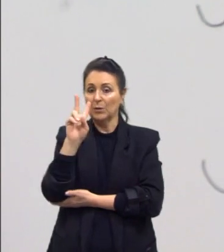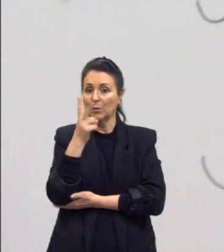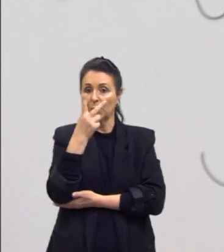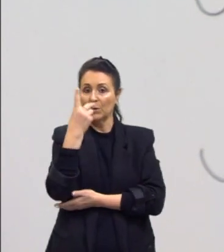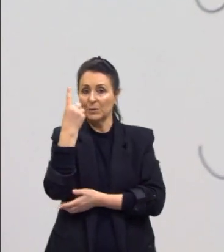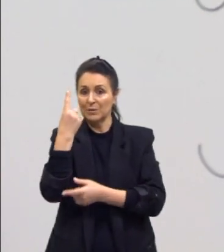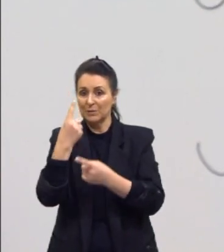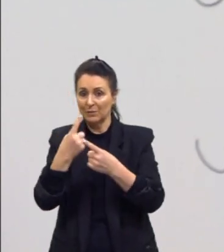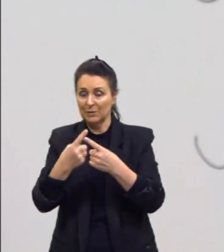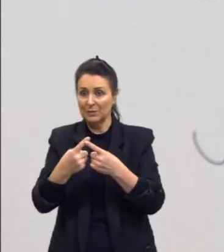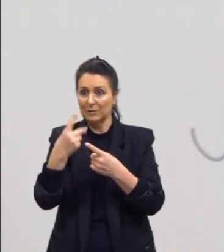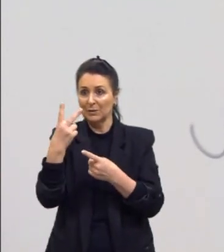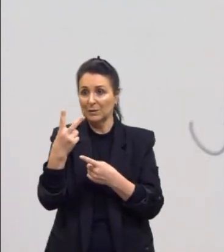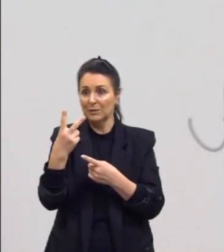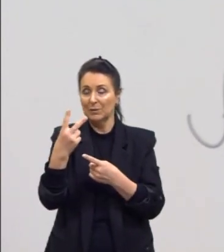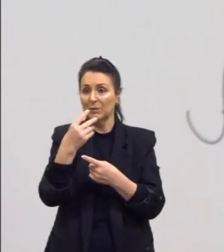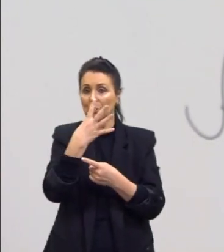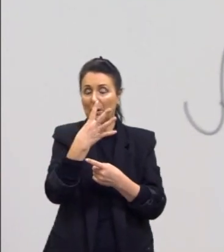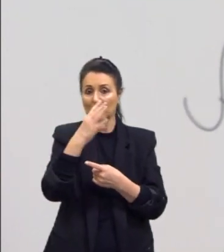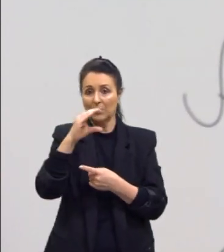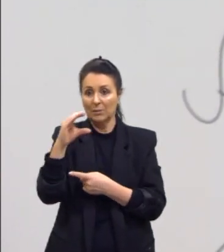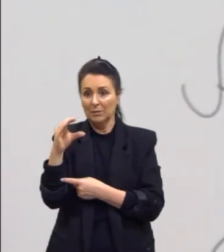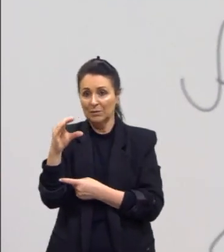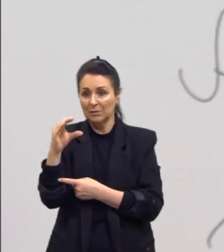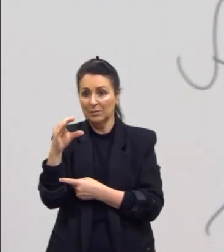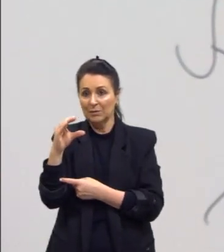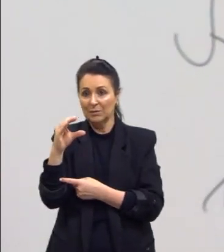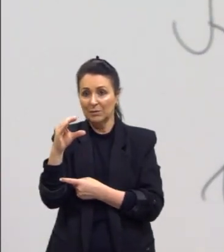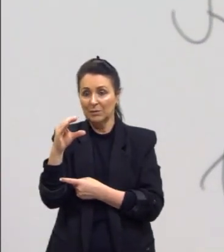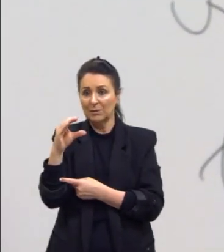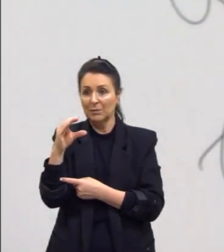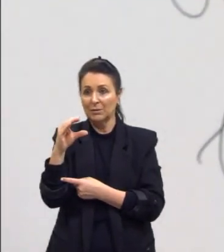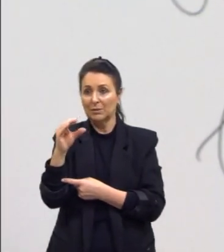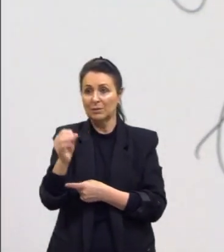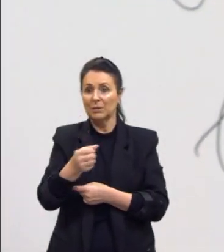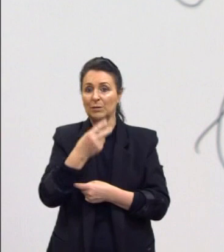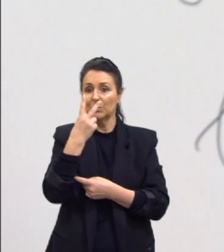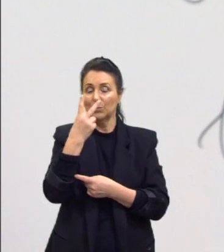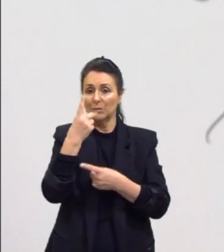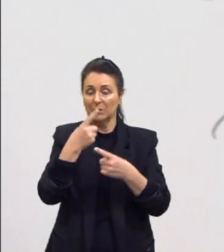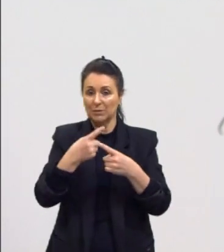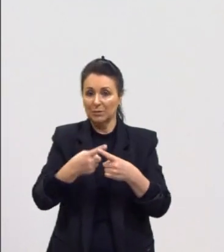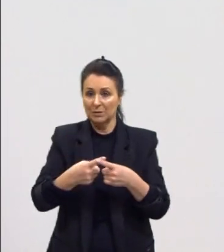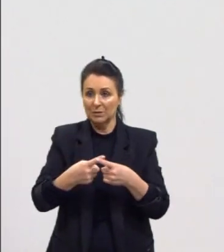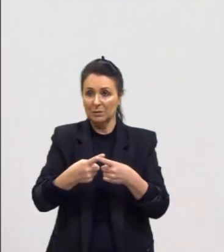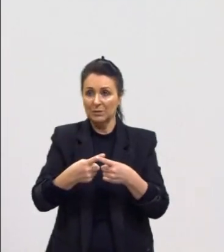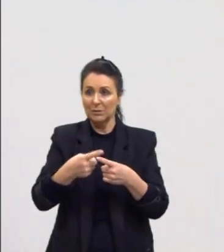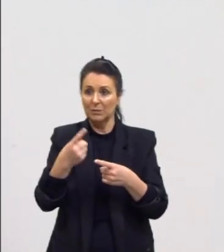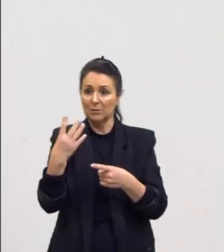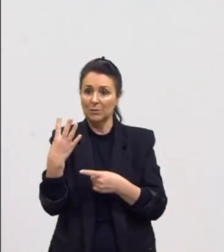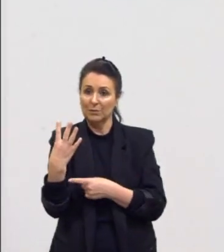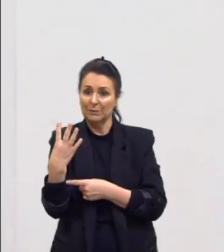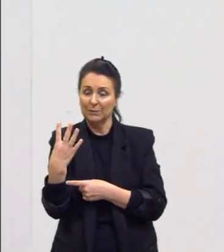2 vezes o n ou seja se eu tenho quatro carbonos bom e você 2 vezes o